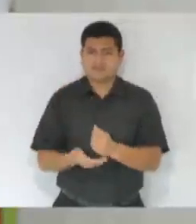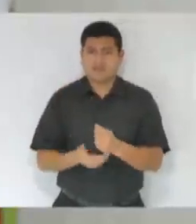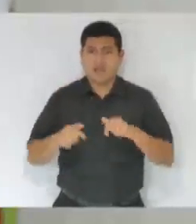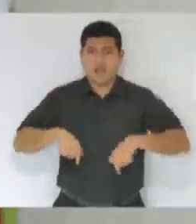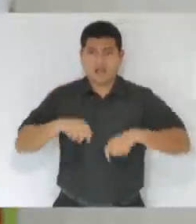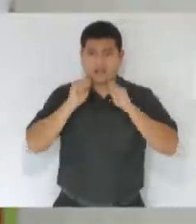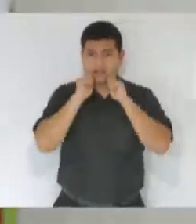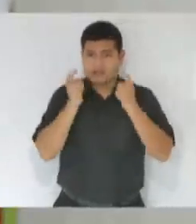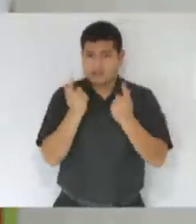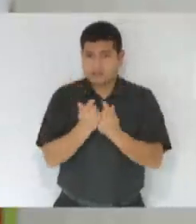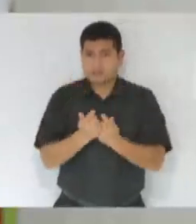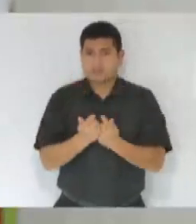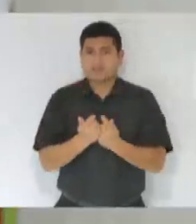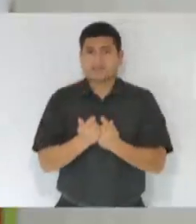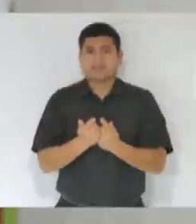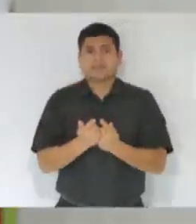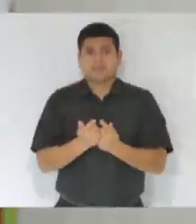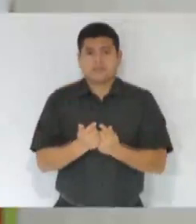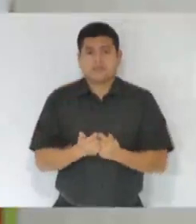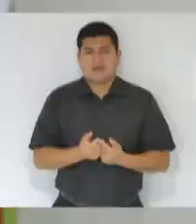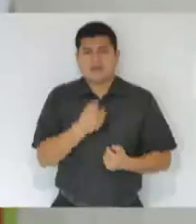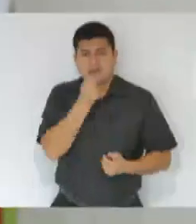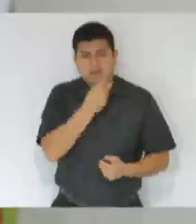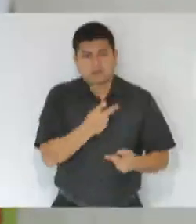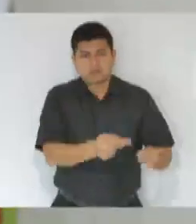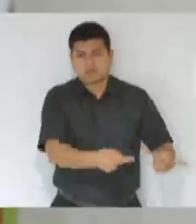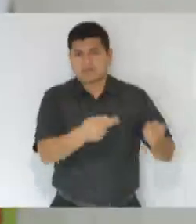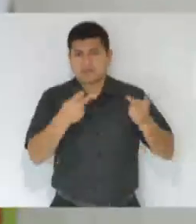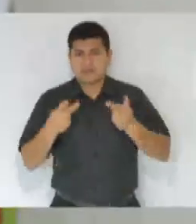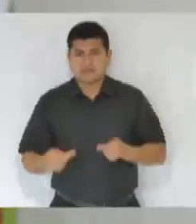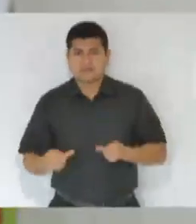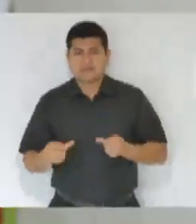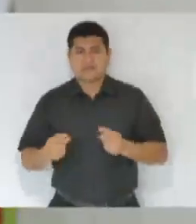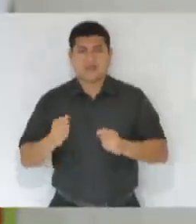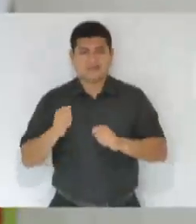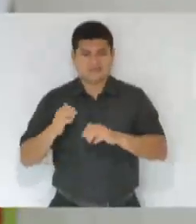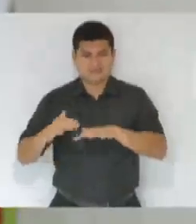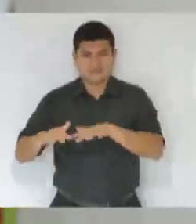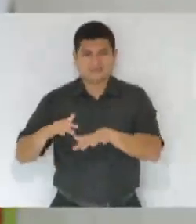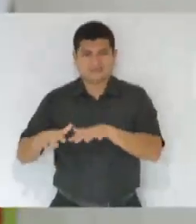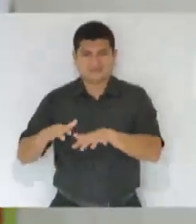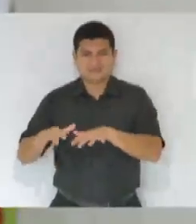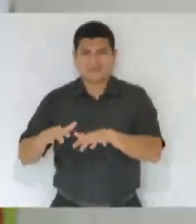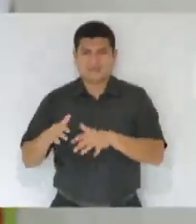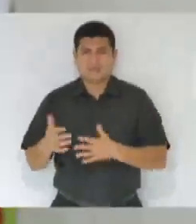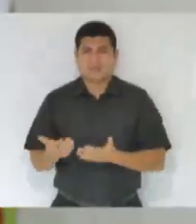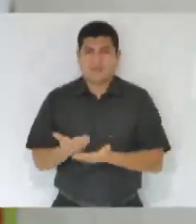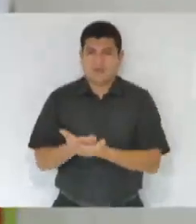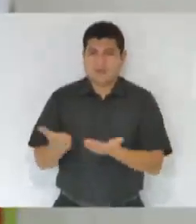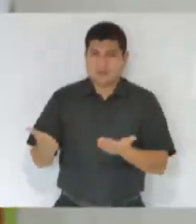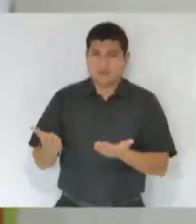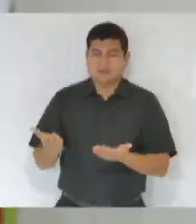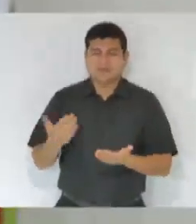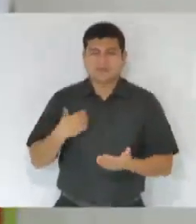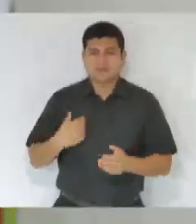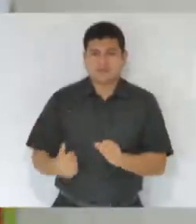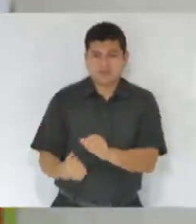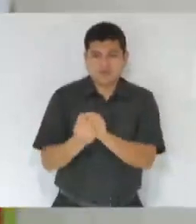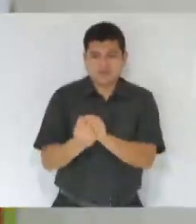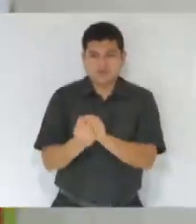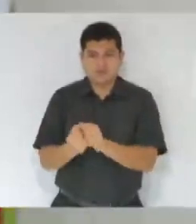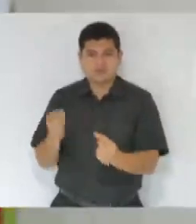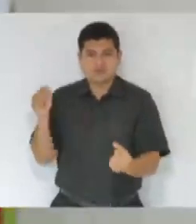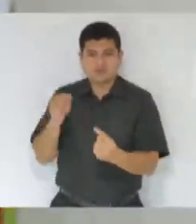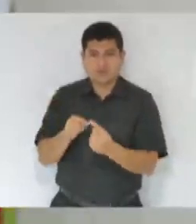Santa Catarina, damos as boas-vindas a esse movimento. Nós estaremos juntos em busca dos objetivos e